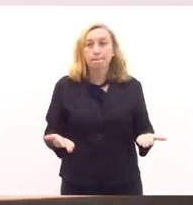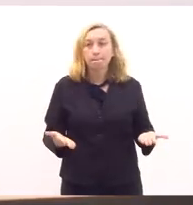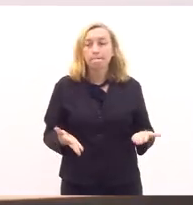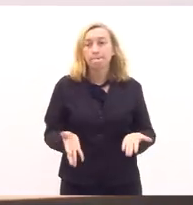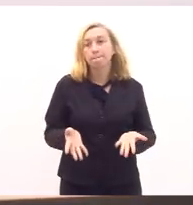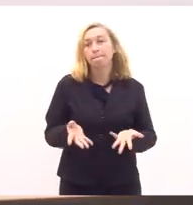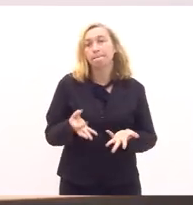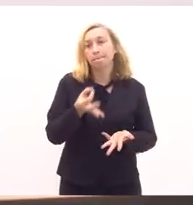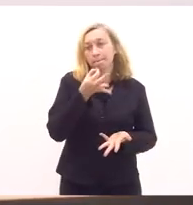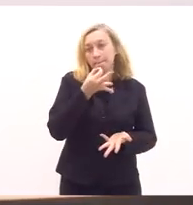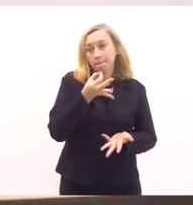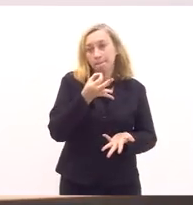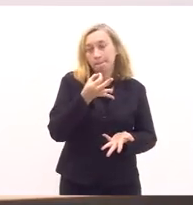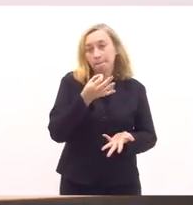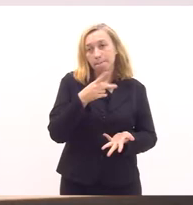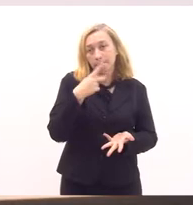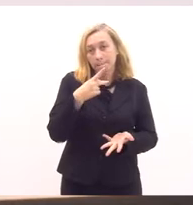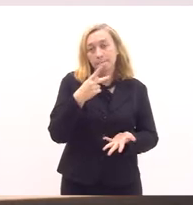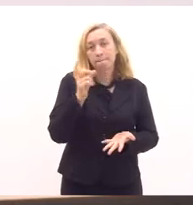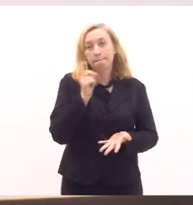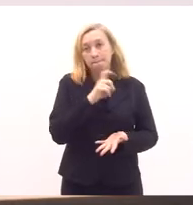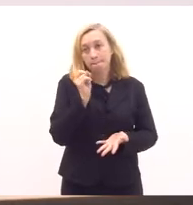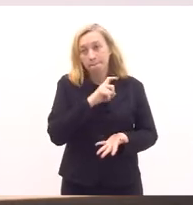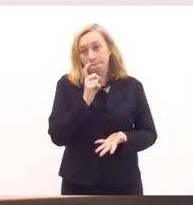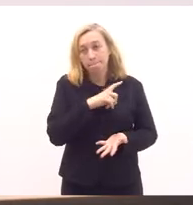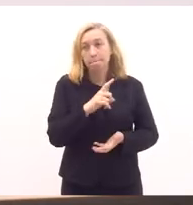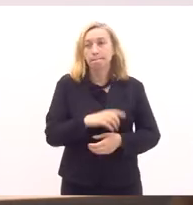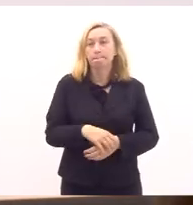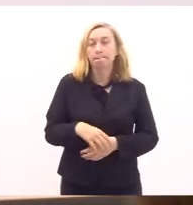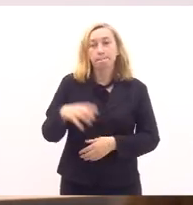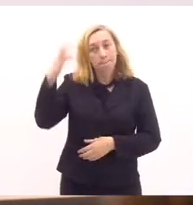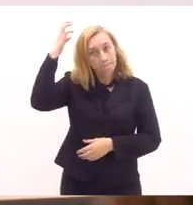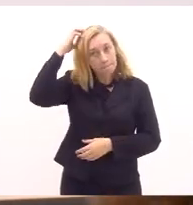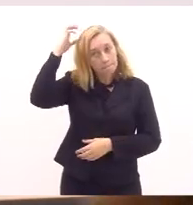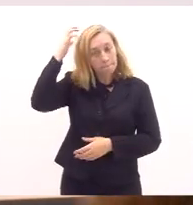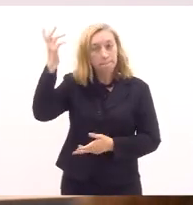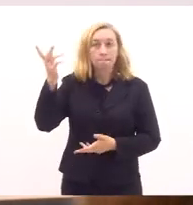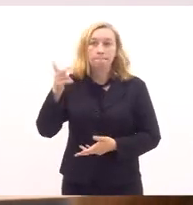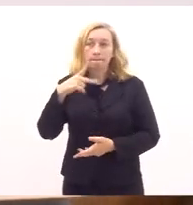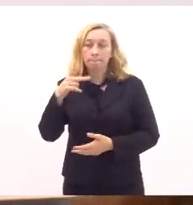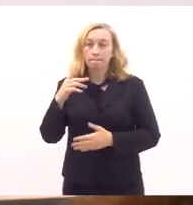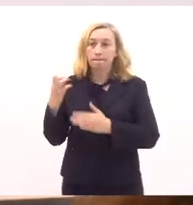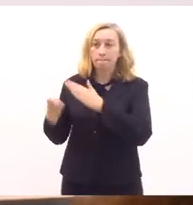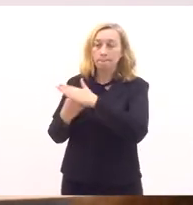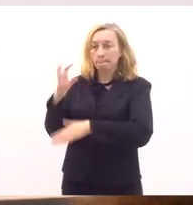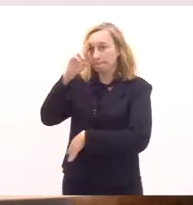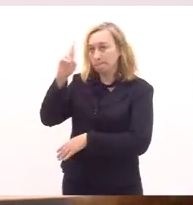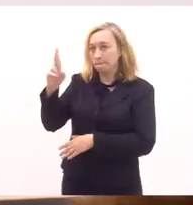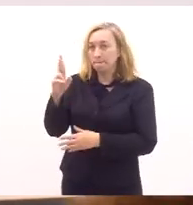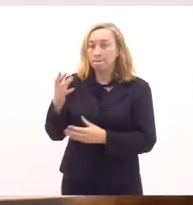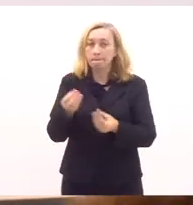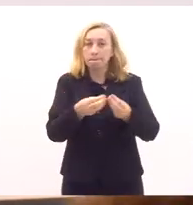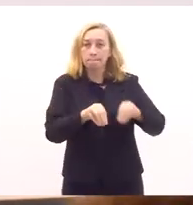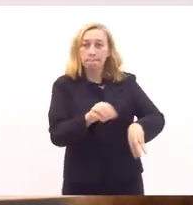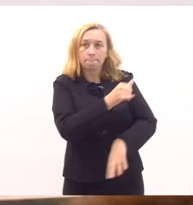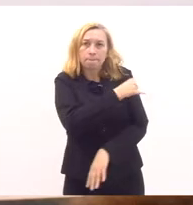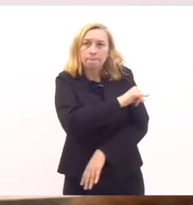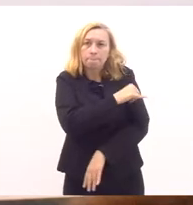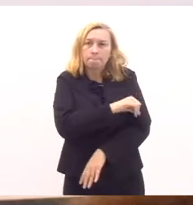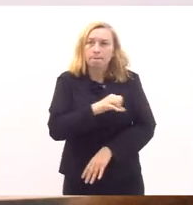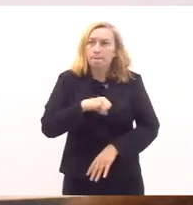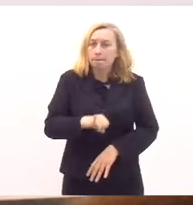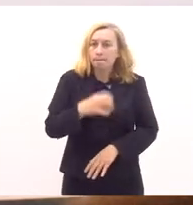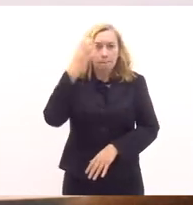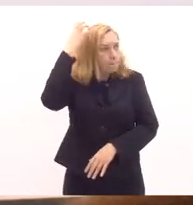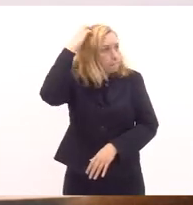argumento mentiroso. E se a culpa, que o empresário fala muito, de quebrar o Rio de Janeiro. Se o